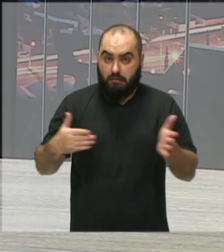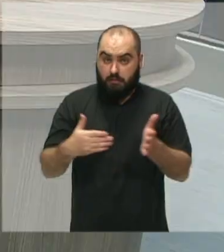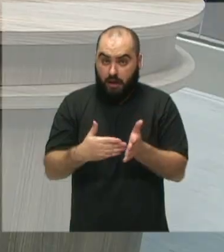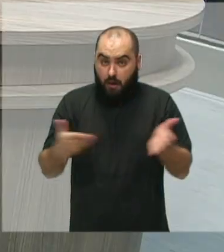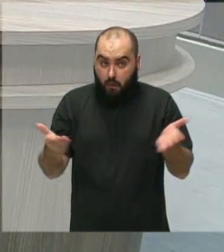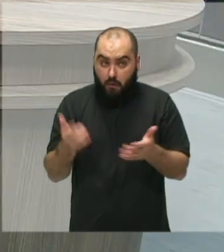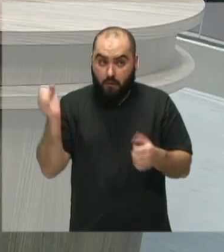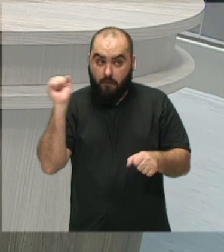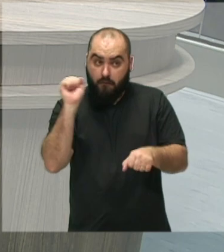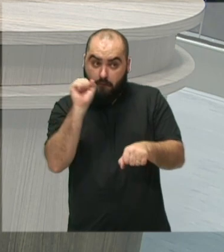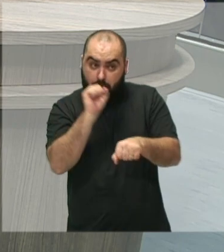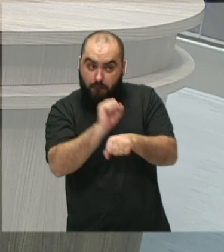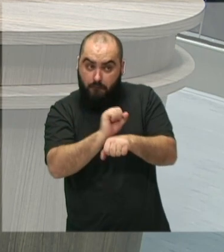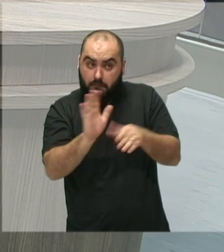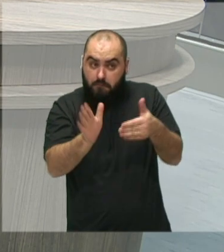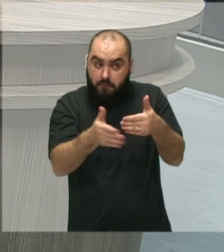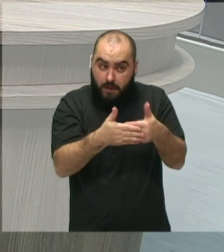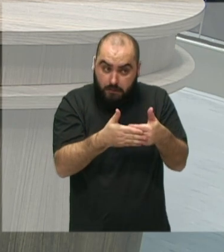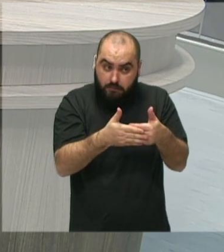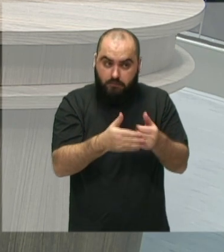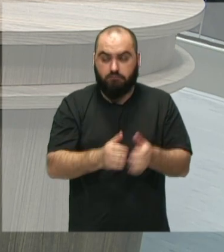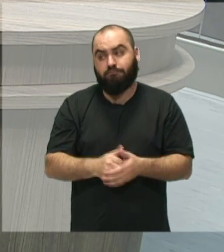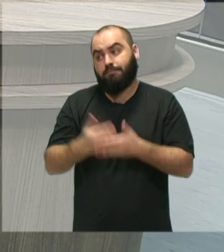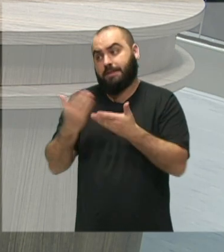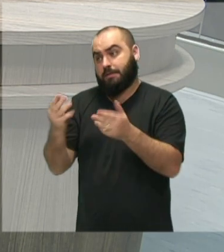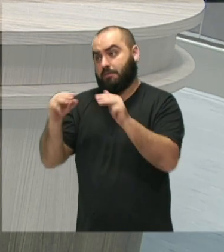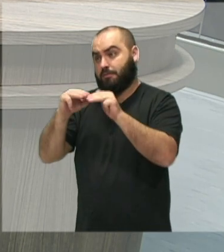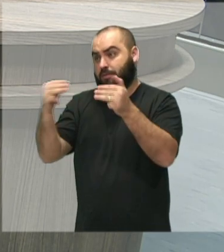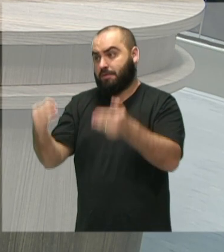Como é que é? Então, o museu ele ficou fechado por um